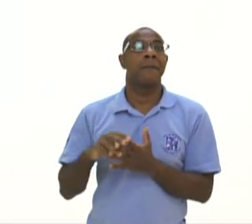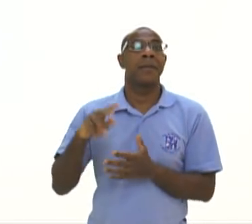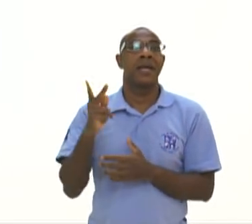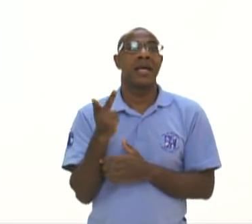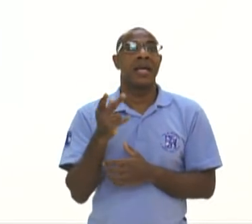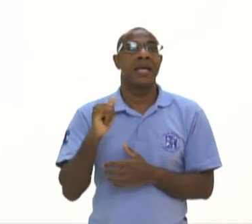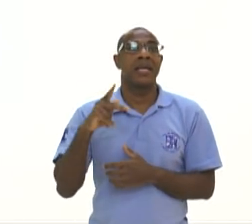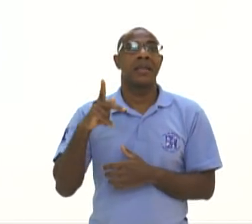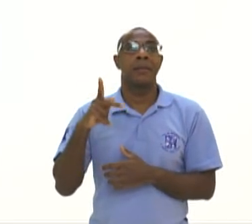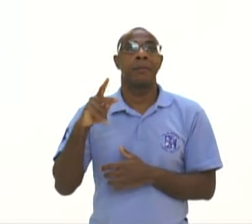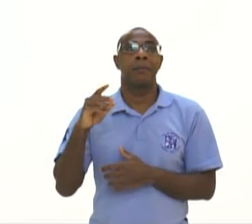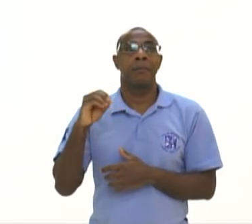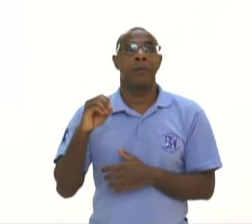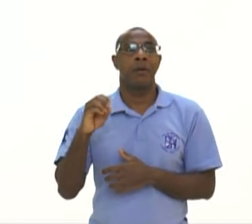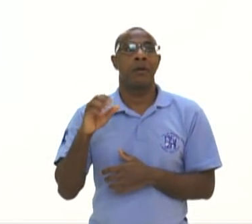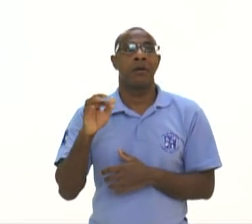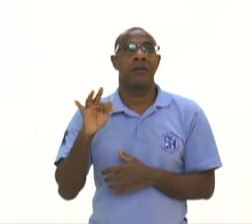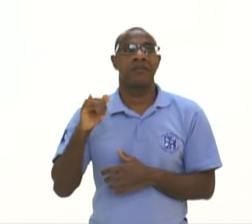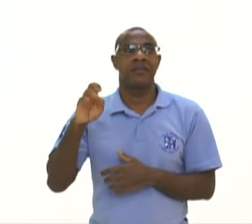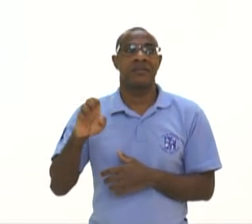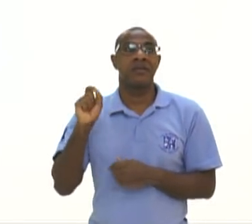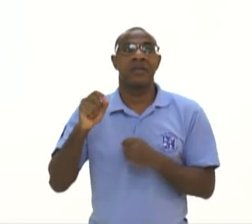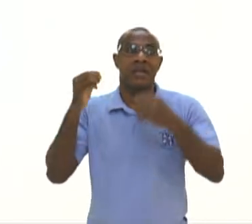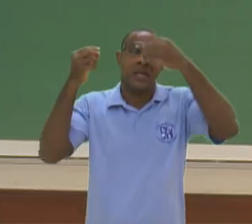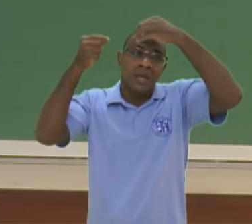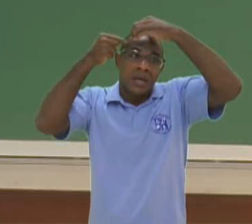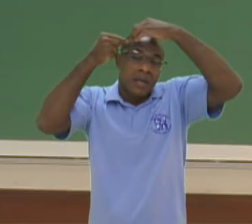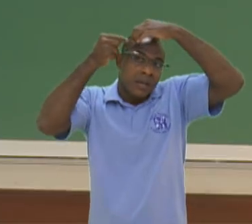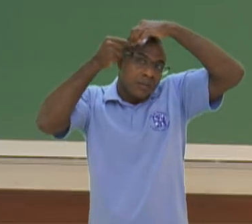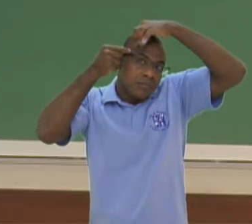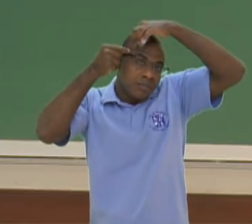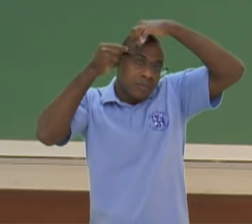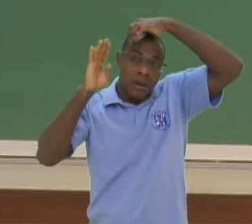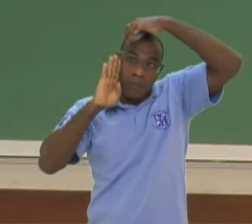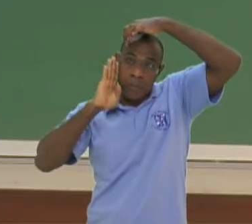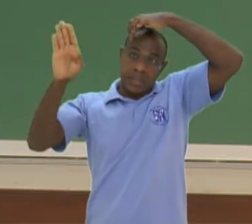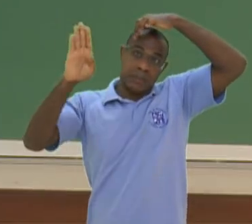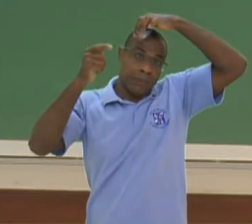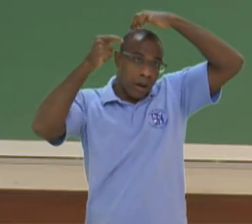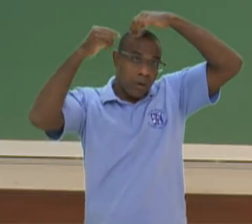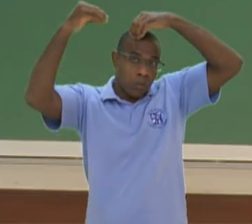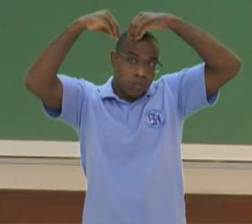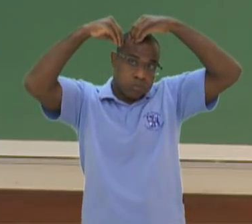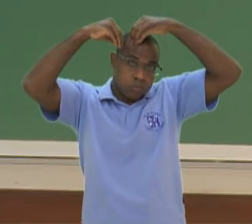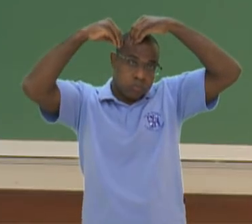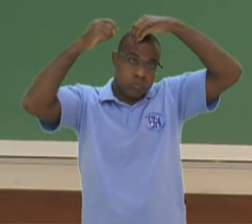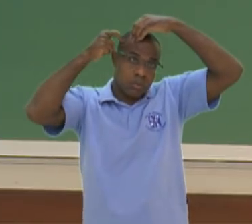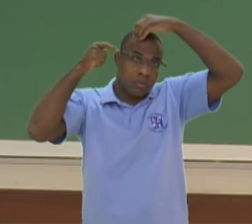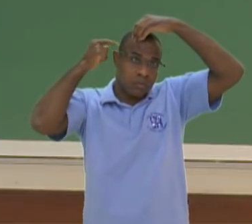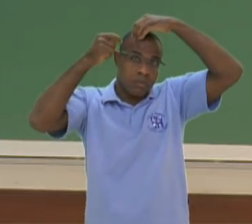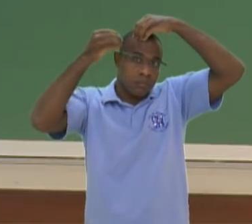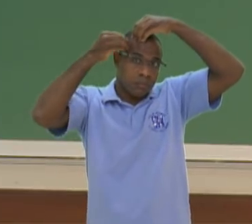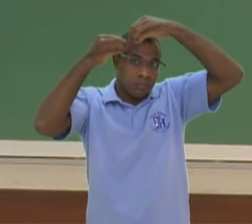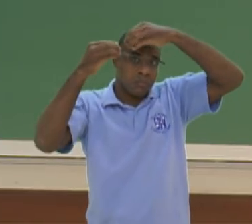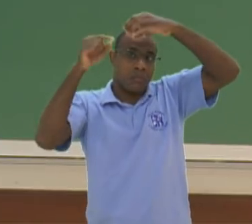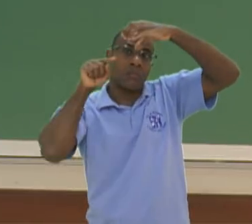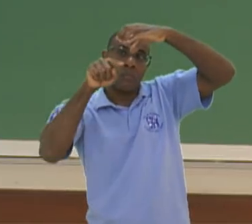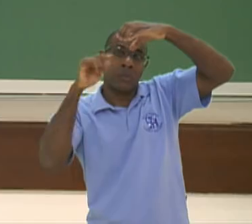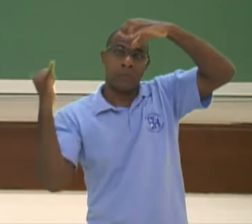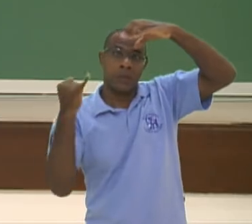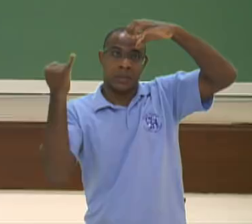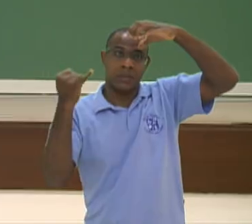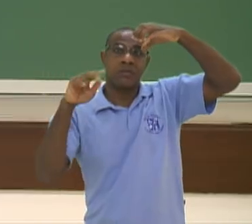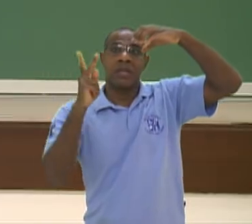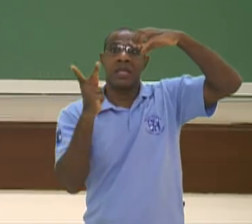mais uma vez, é a glândula mestra. Olha a posição dela, né? A localização numa área do cérebro denominada